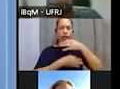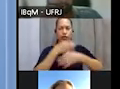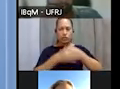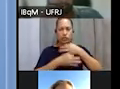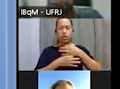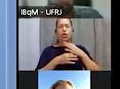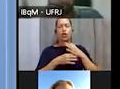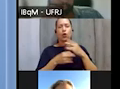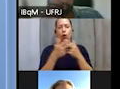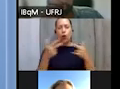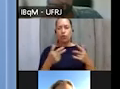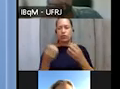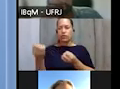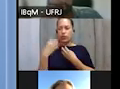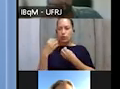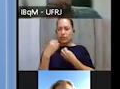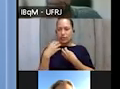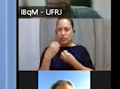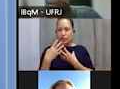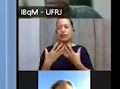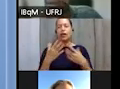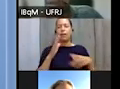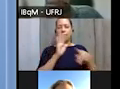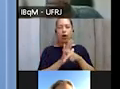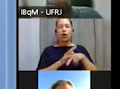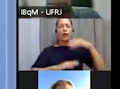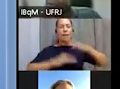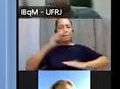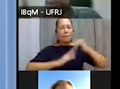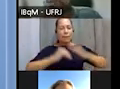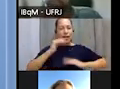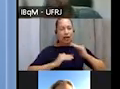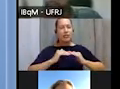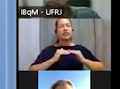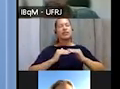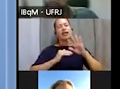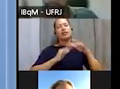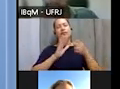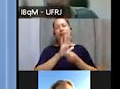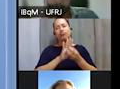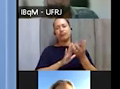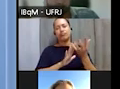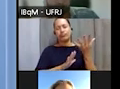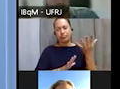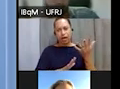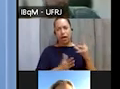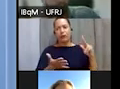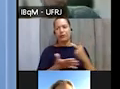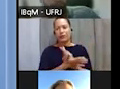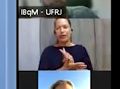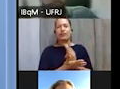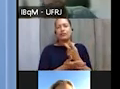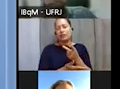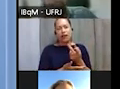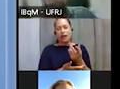ensinado, daquilo que são as práticas, que por vezes são tão rotineiras, tão lógicas,